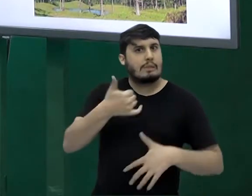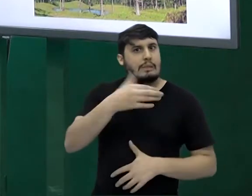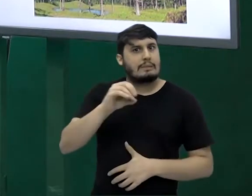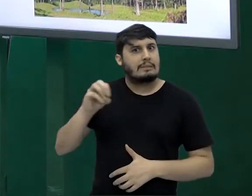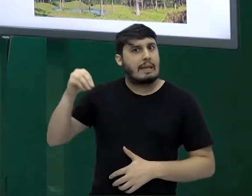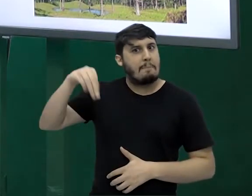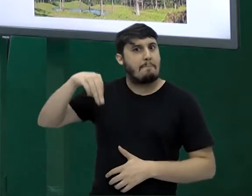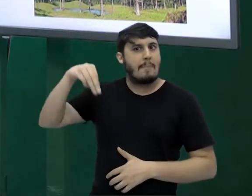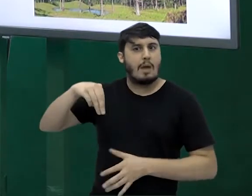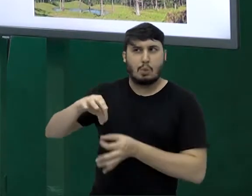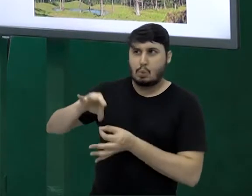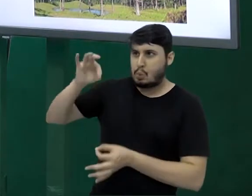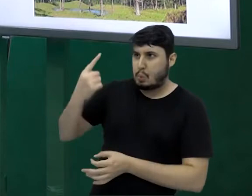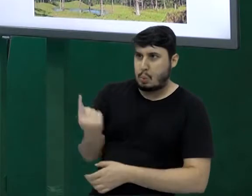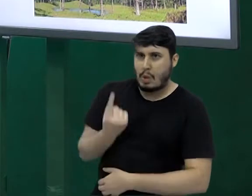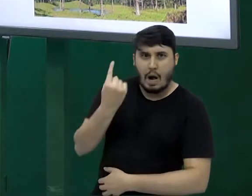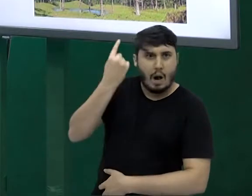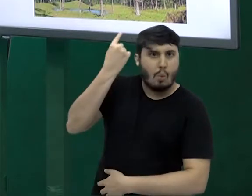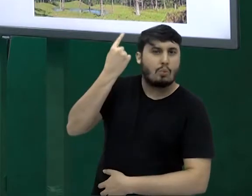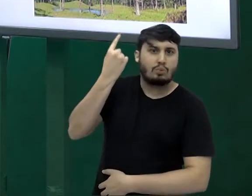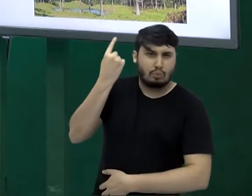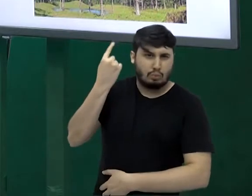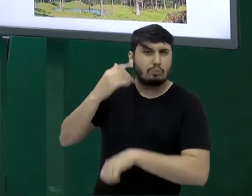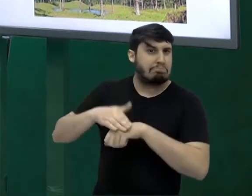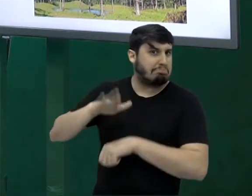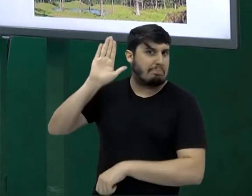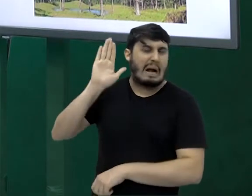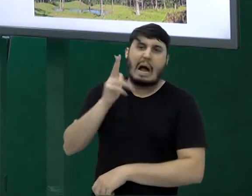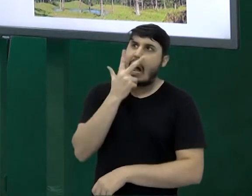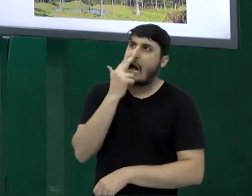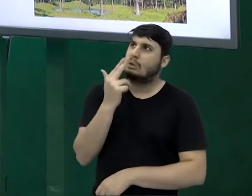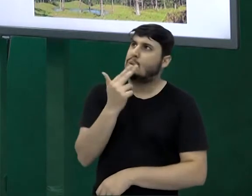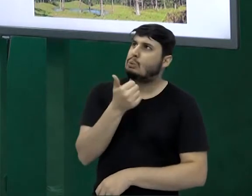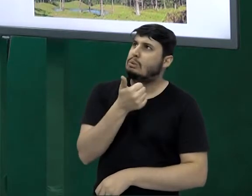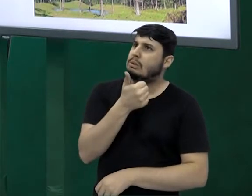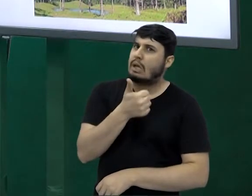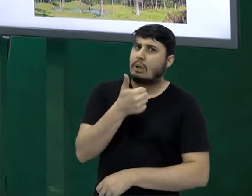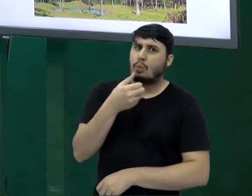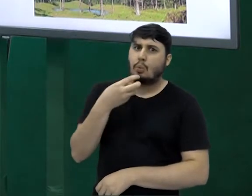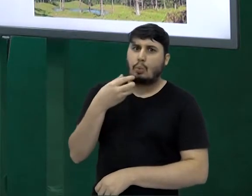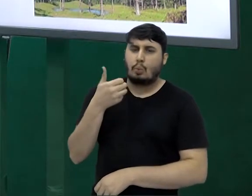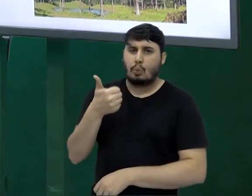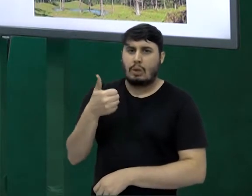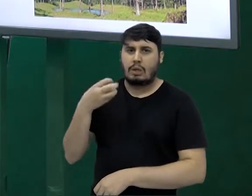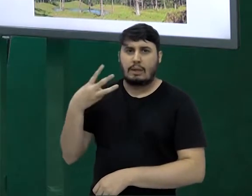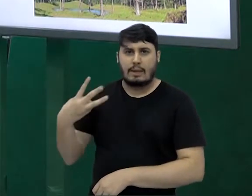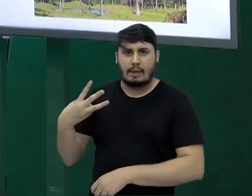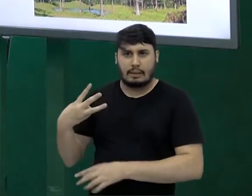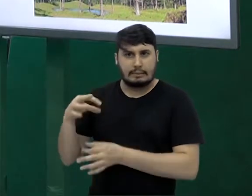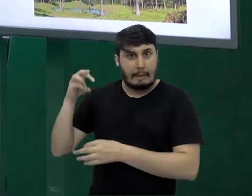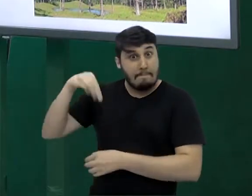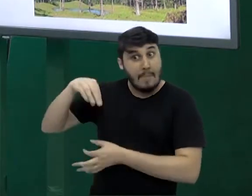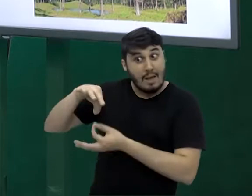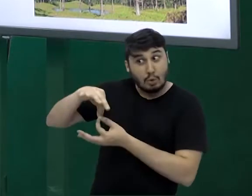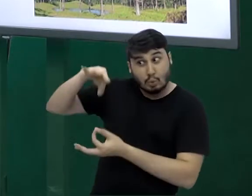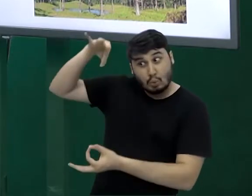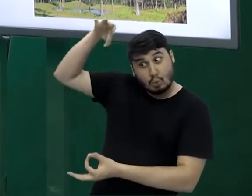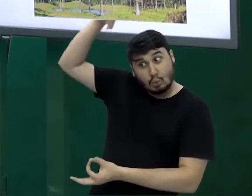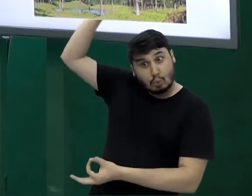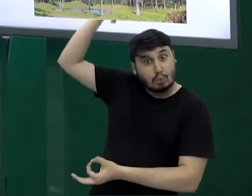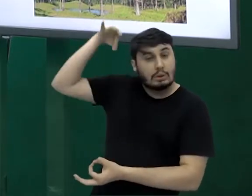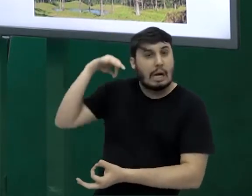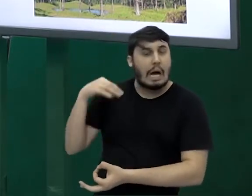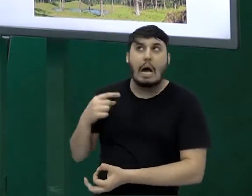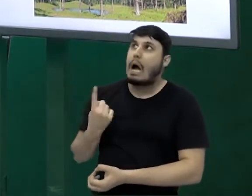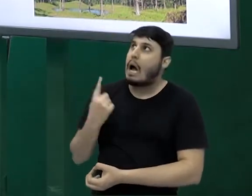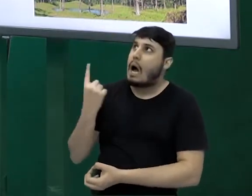mais alta que eu lembro de ter registro chega aos 113 metros de altura. Você tem noção que são 113